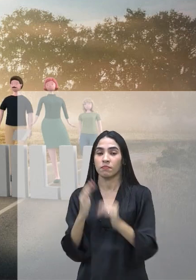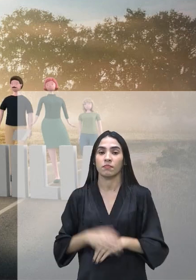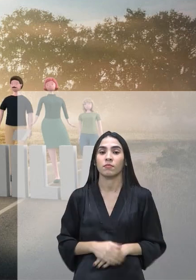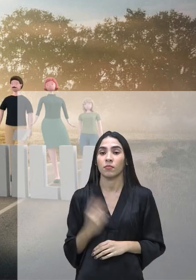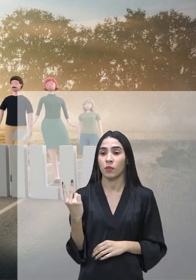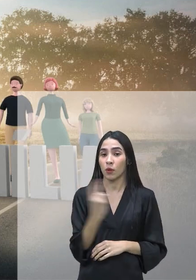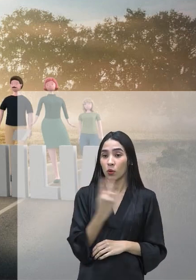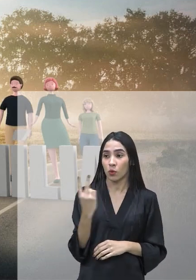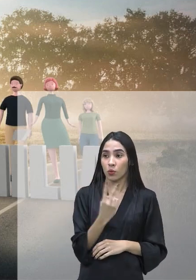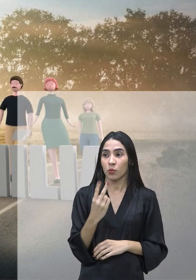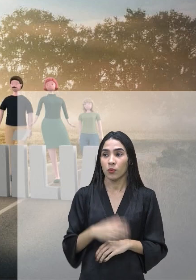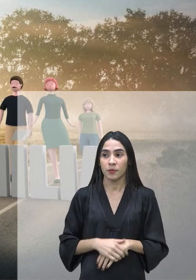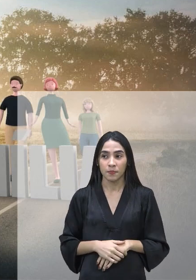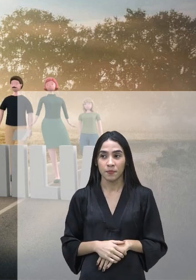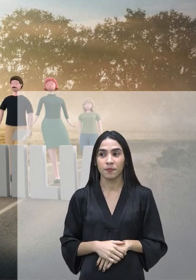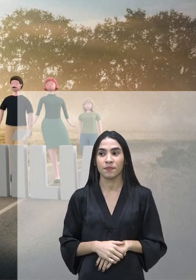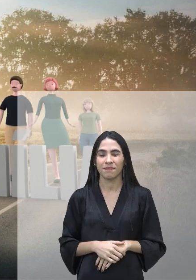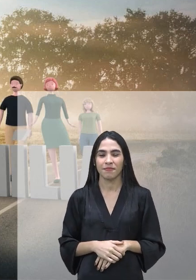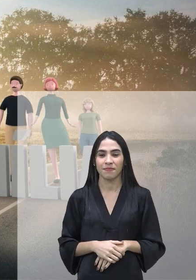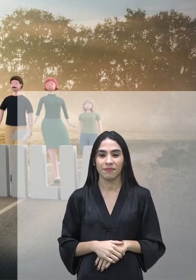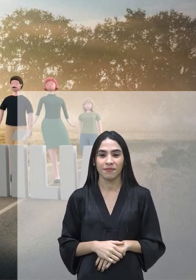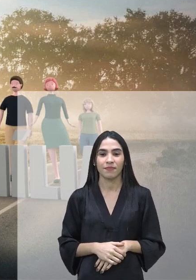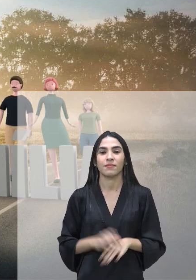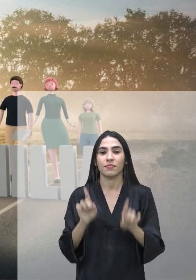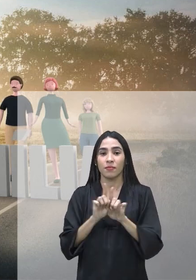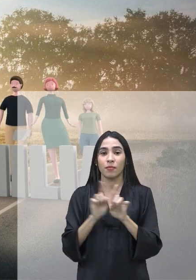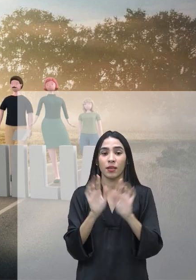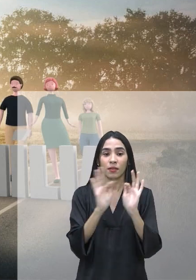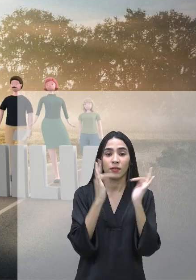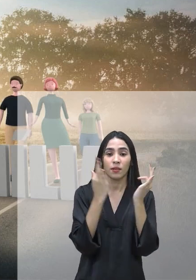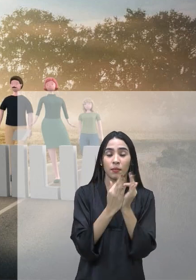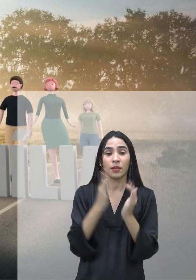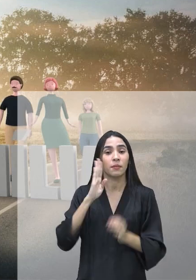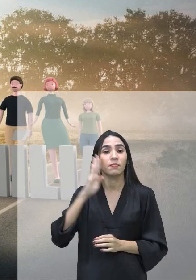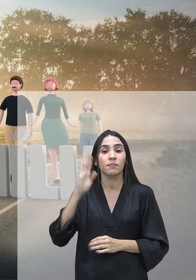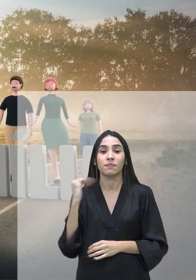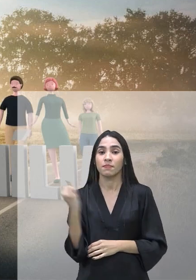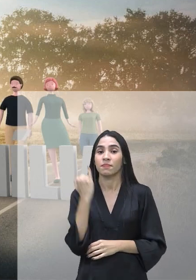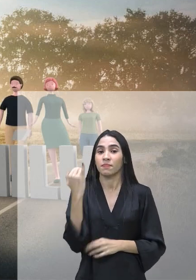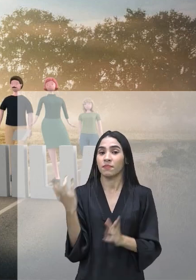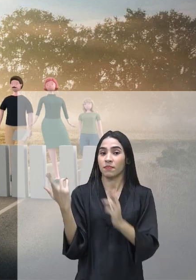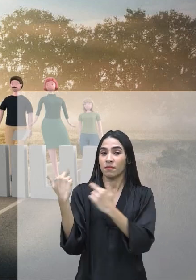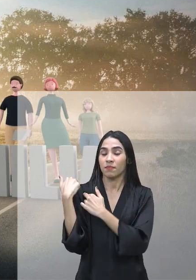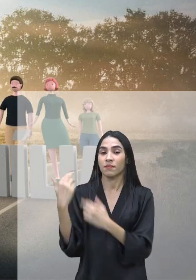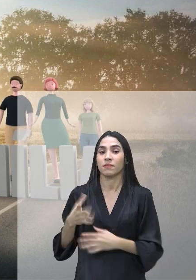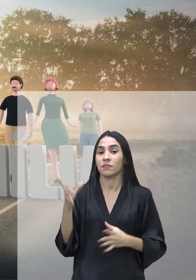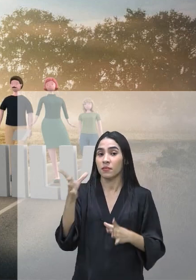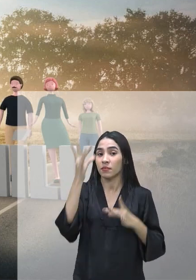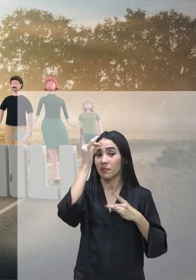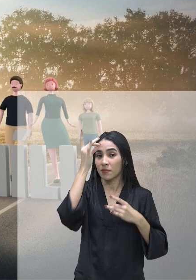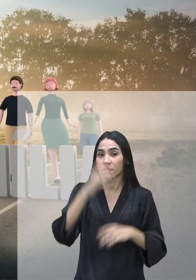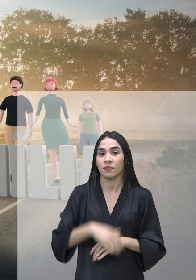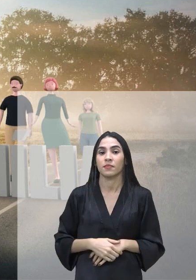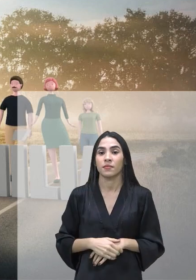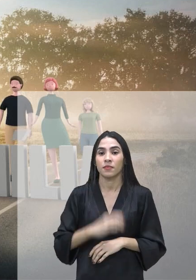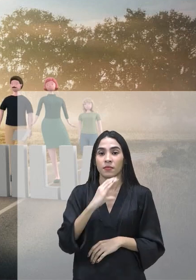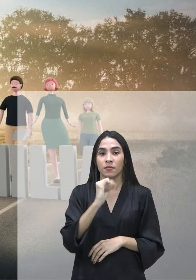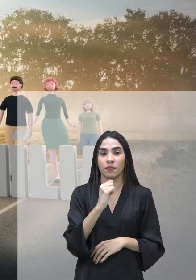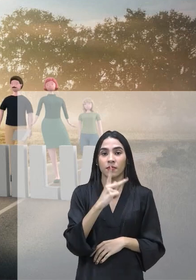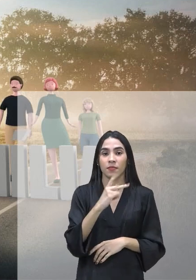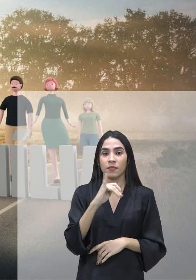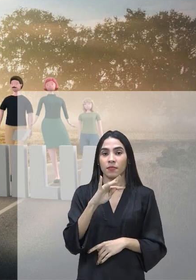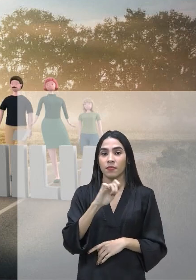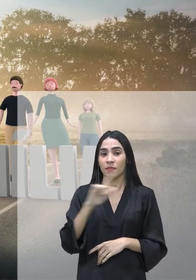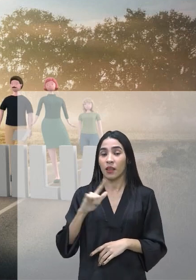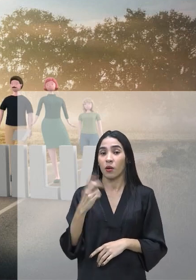as instituições são as principais responsáveis pela incorporação do capital